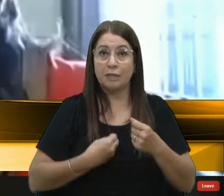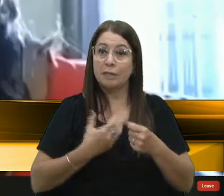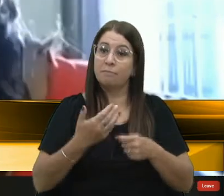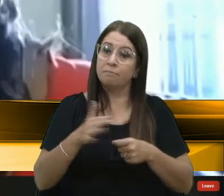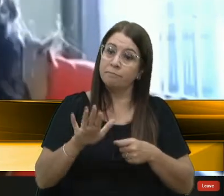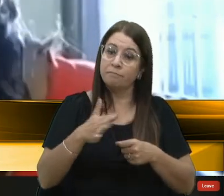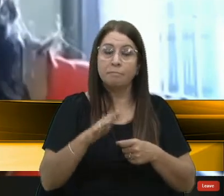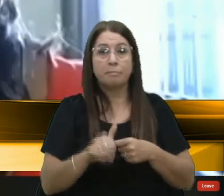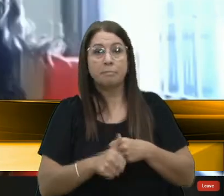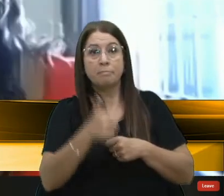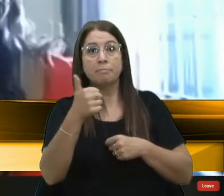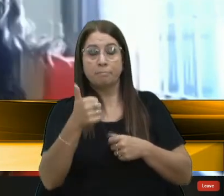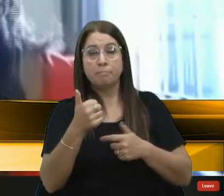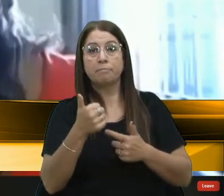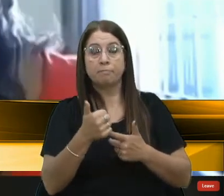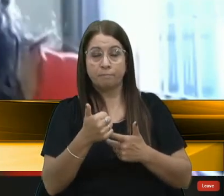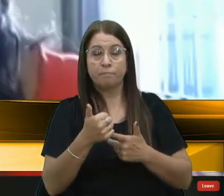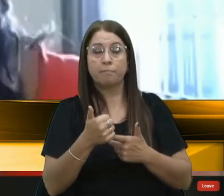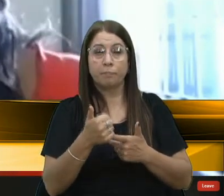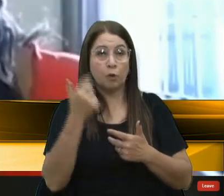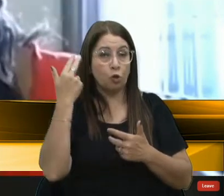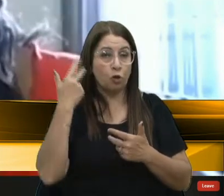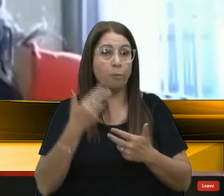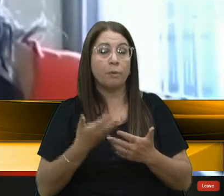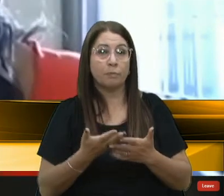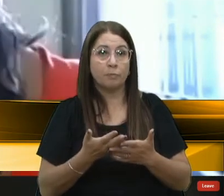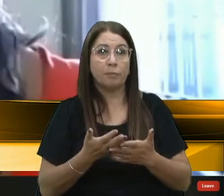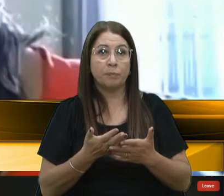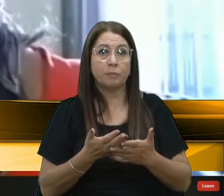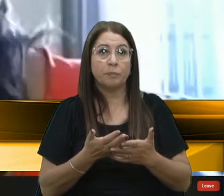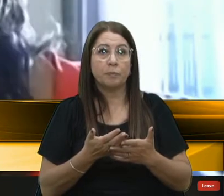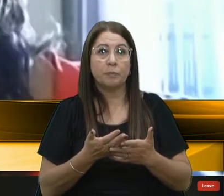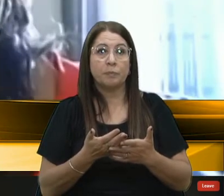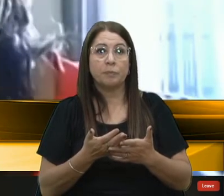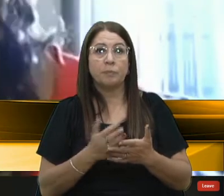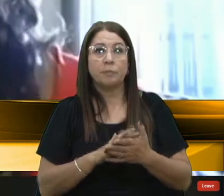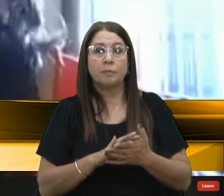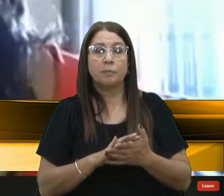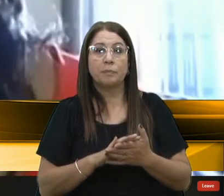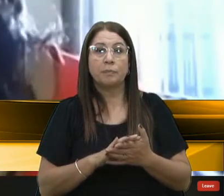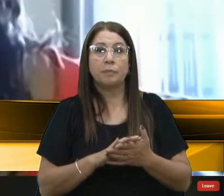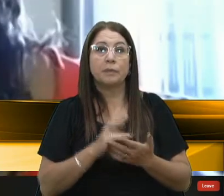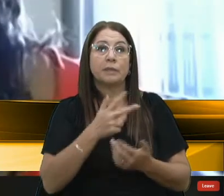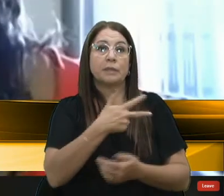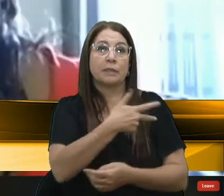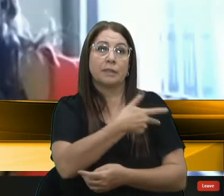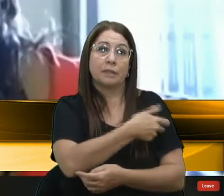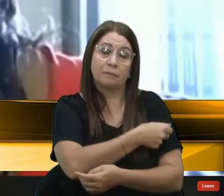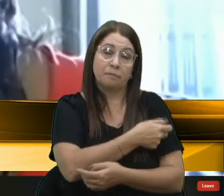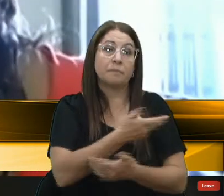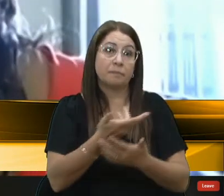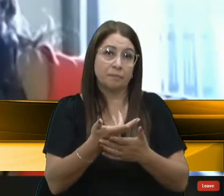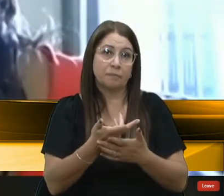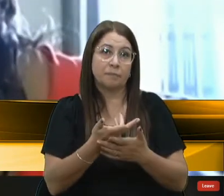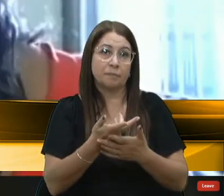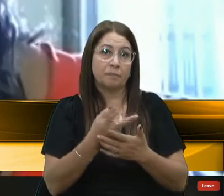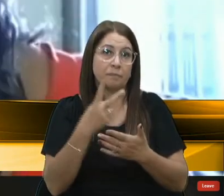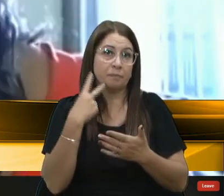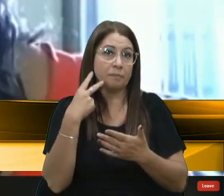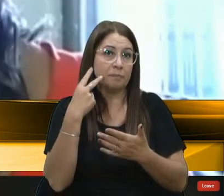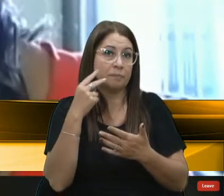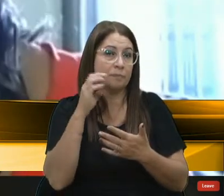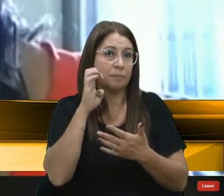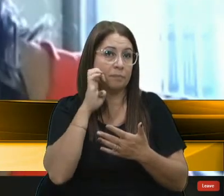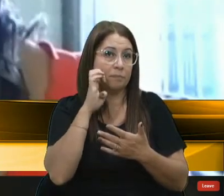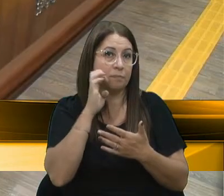razoavelmente melhor, normal, né, razoavelmente novo normal, é com vacinação. Eu vou passar a palavra primeiro, então, para a vereadora